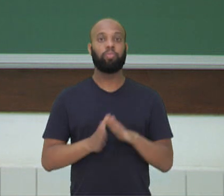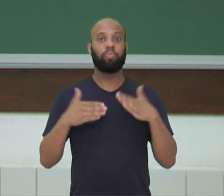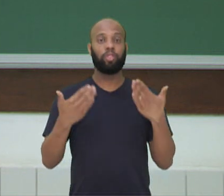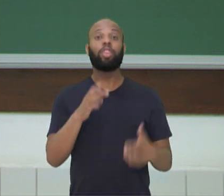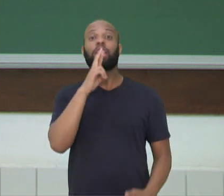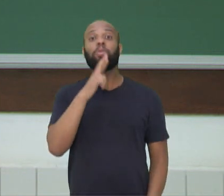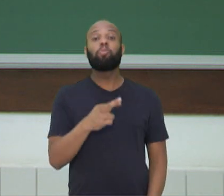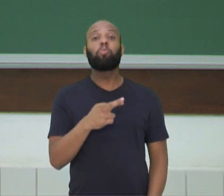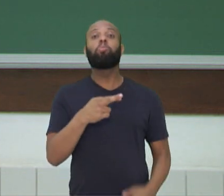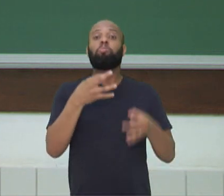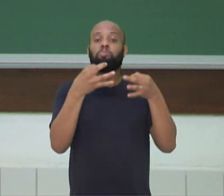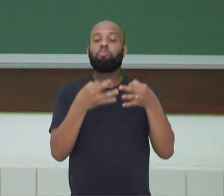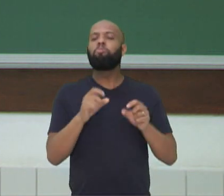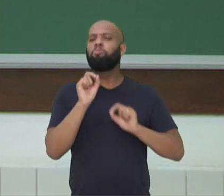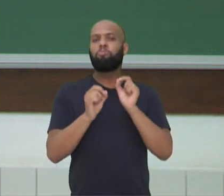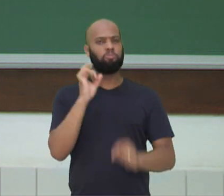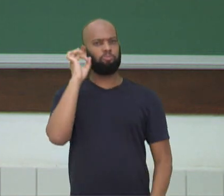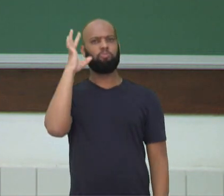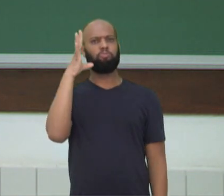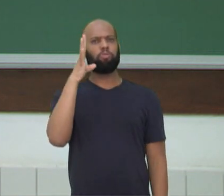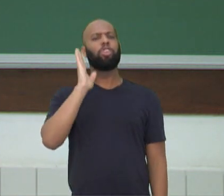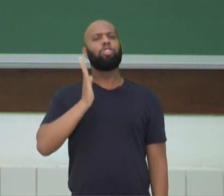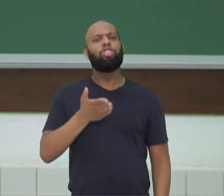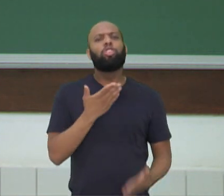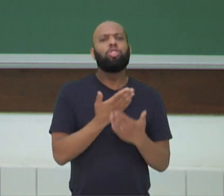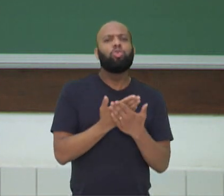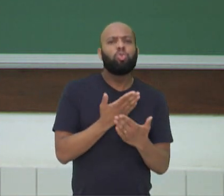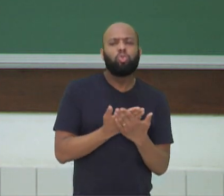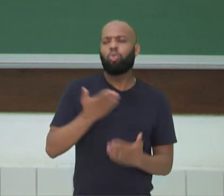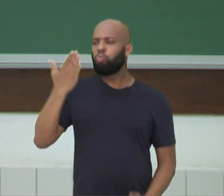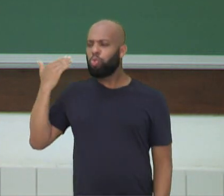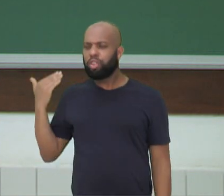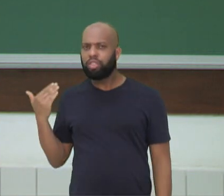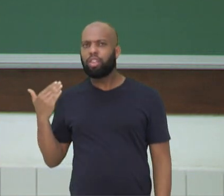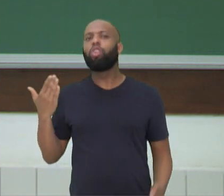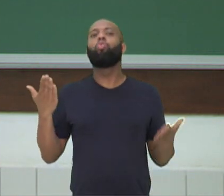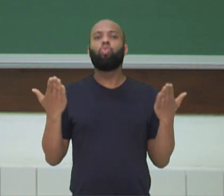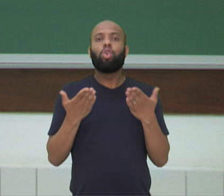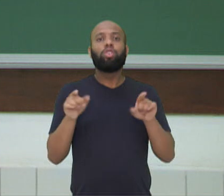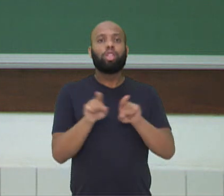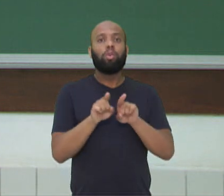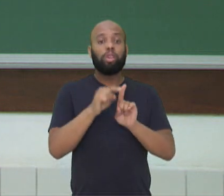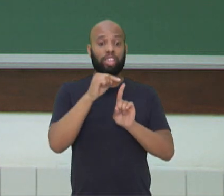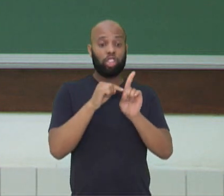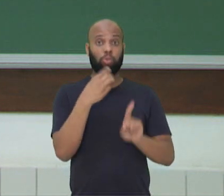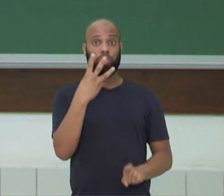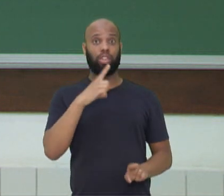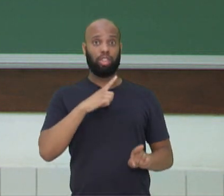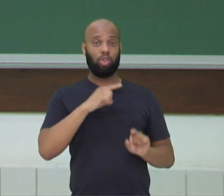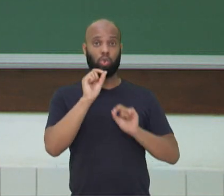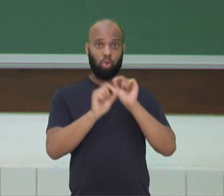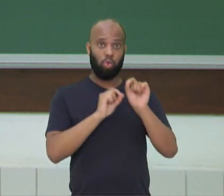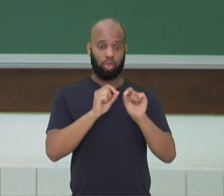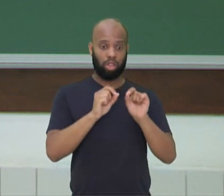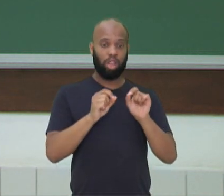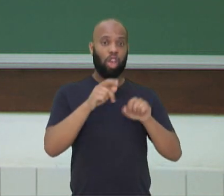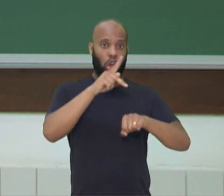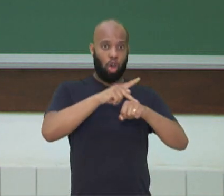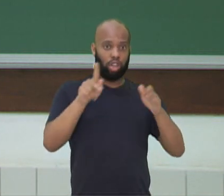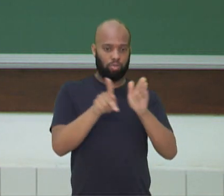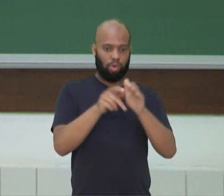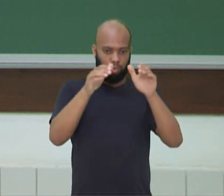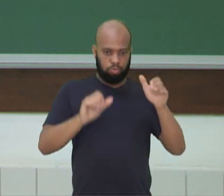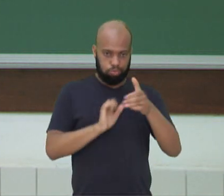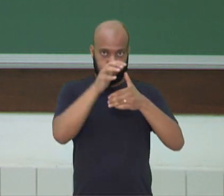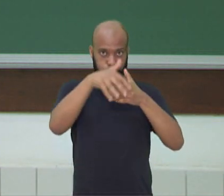Bom, a resposta desse exercício é fácil. Vocês já viram uma vez, viram na aula de hoje, os 3 tipos são magmáticas,